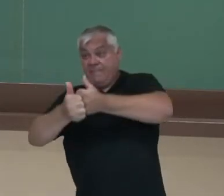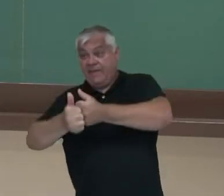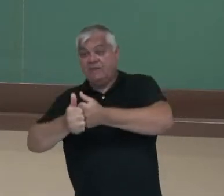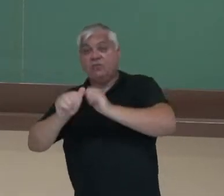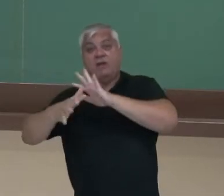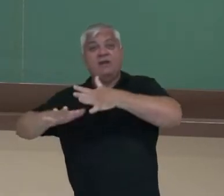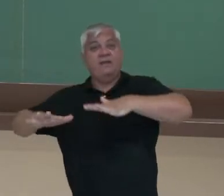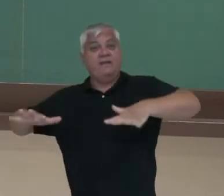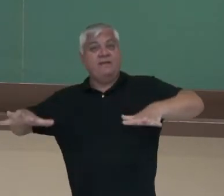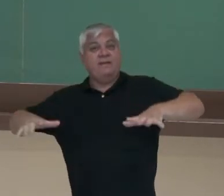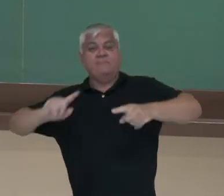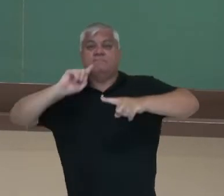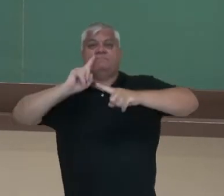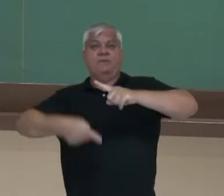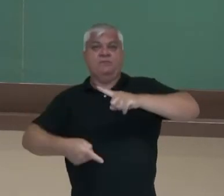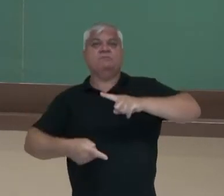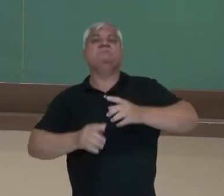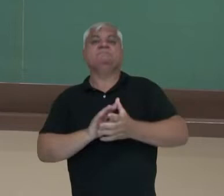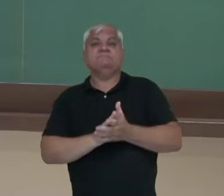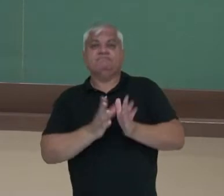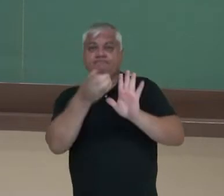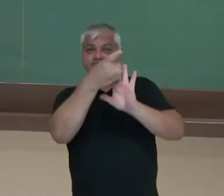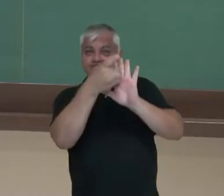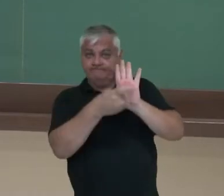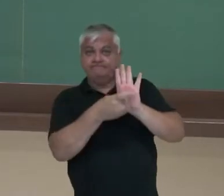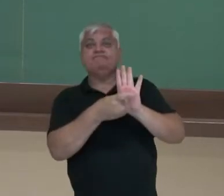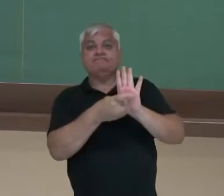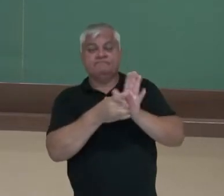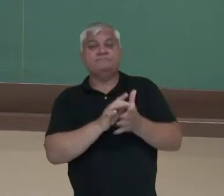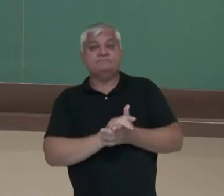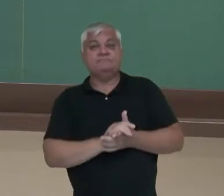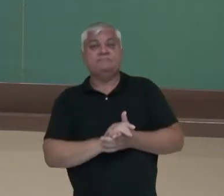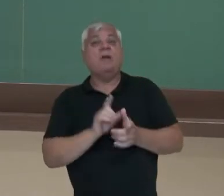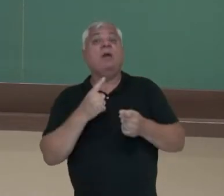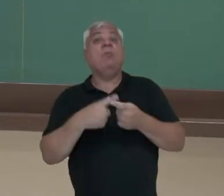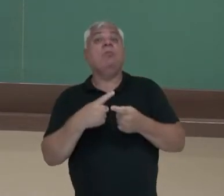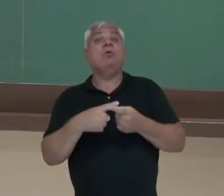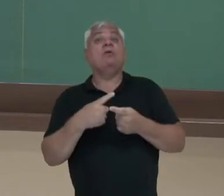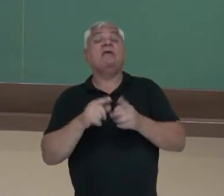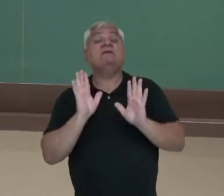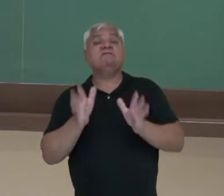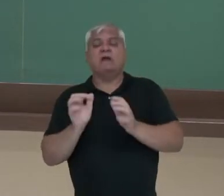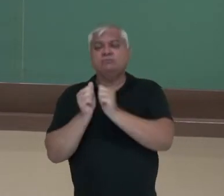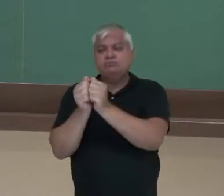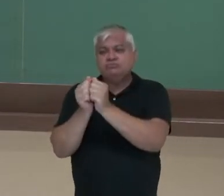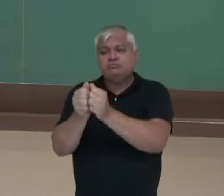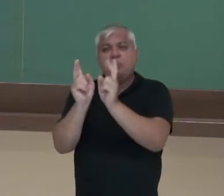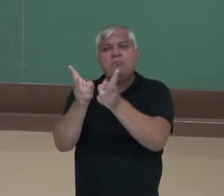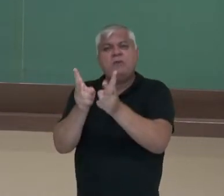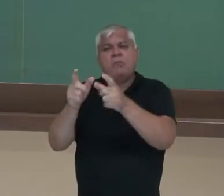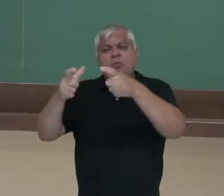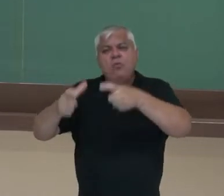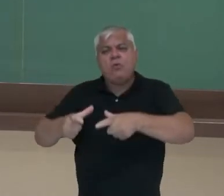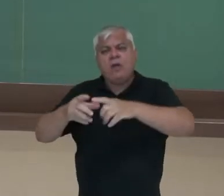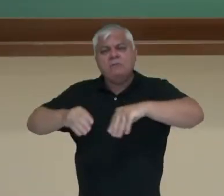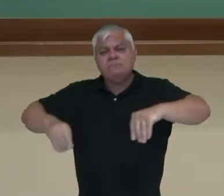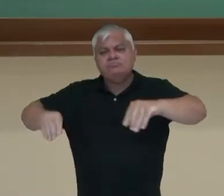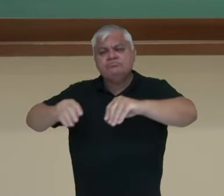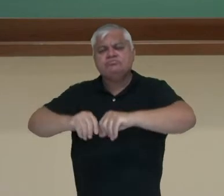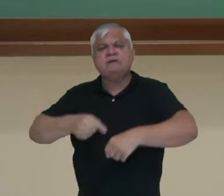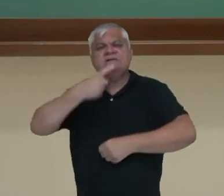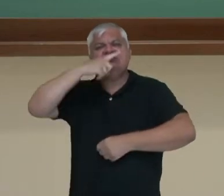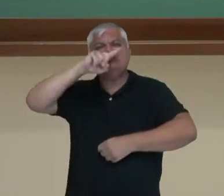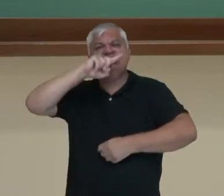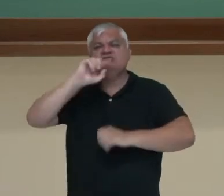bem importante para a gente discutir. Então o que aconteceu? Como está convivendo no mesmo quintal, a cana-de-açúcar e a pecuária, traz